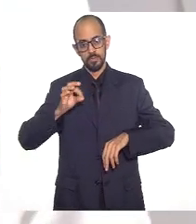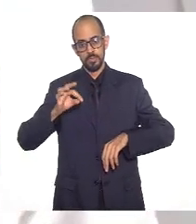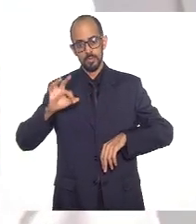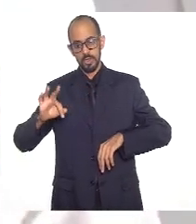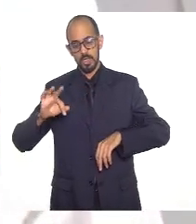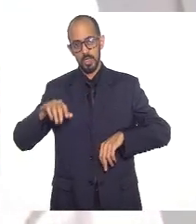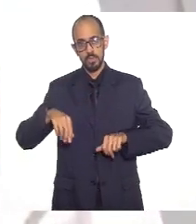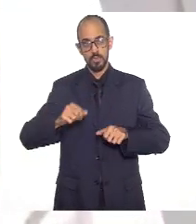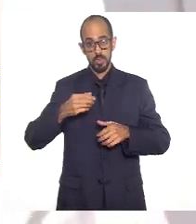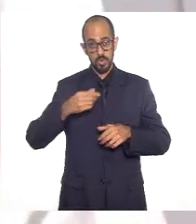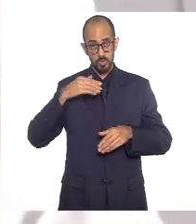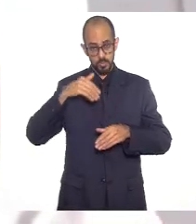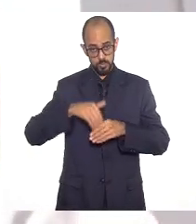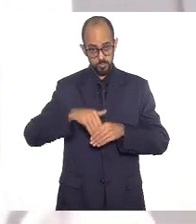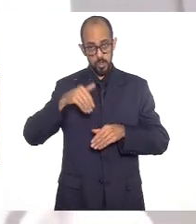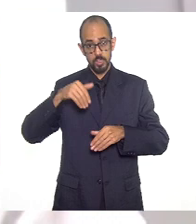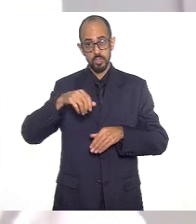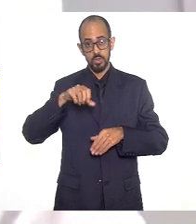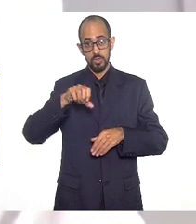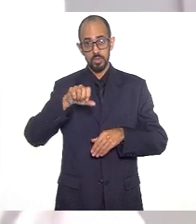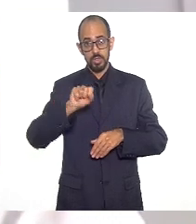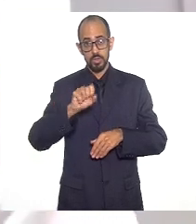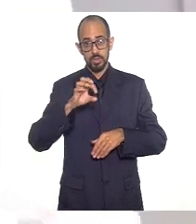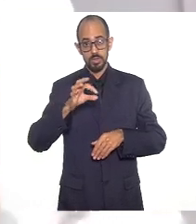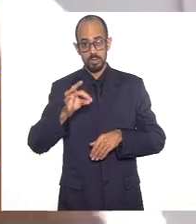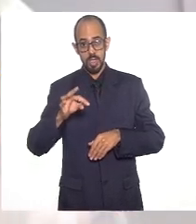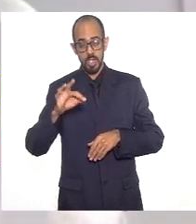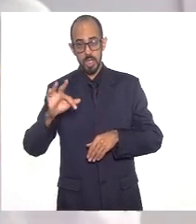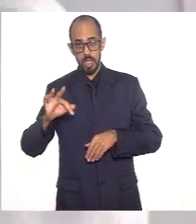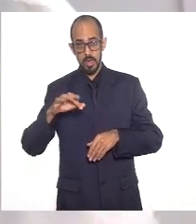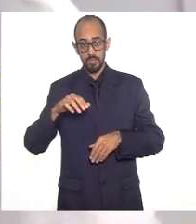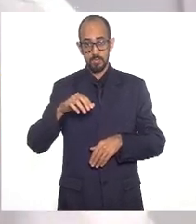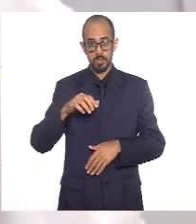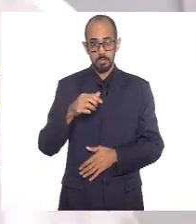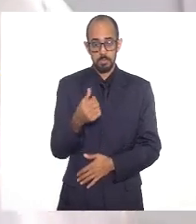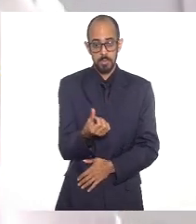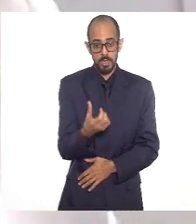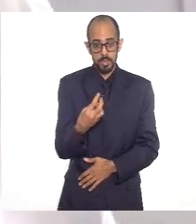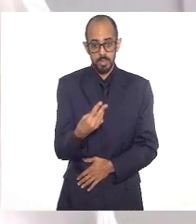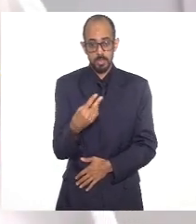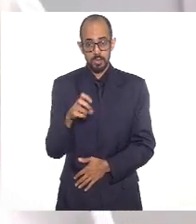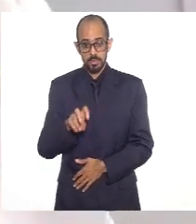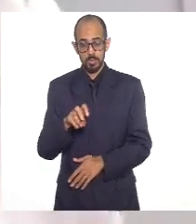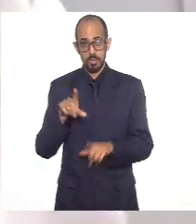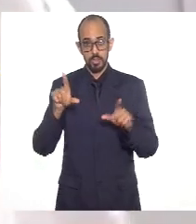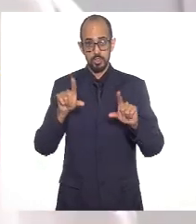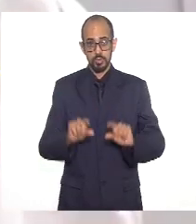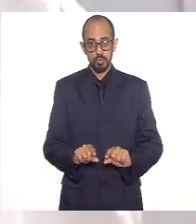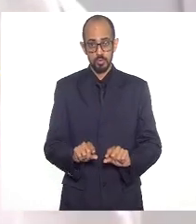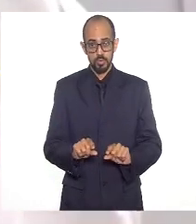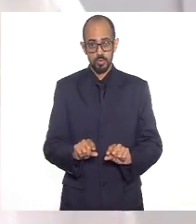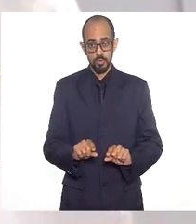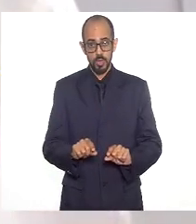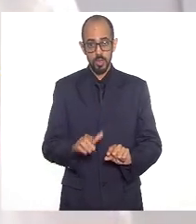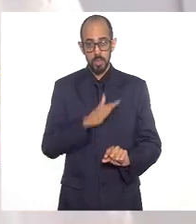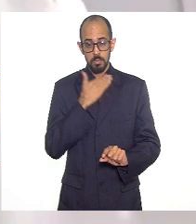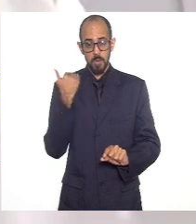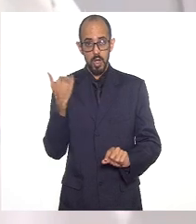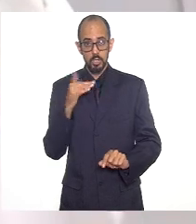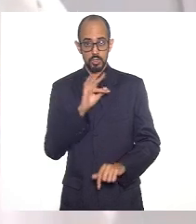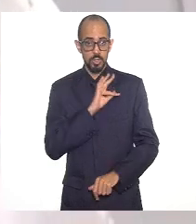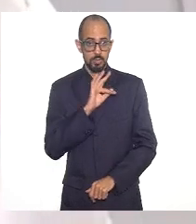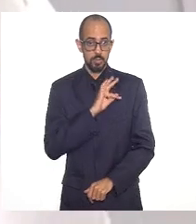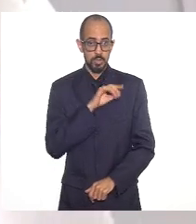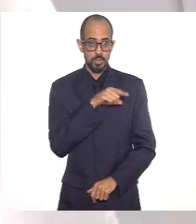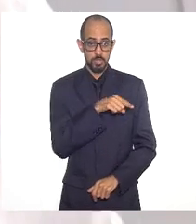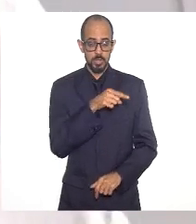encerrou, mas que o voto do relator Fachin já aponta, um plano de redução da letalidade policial e da violação de